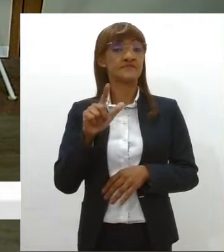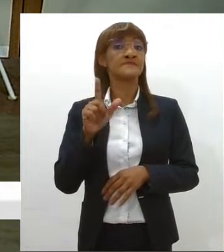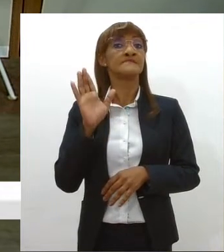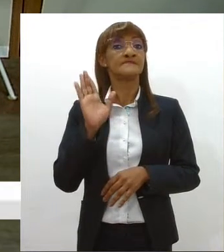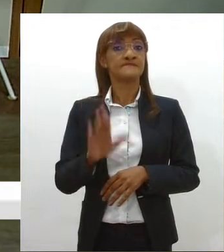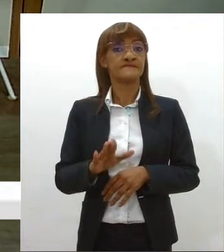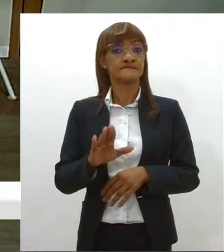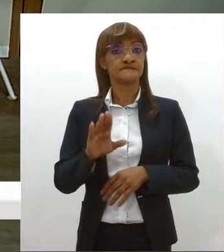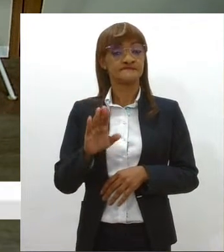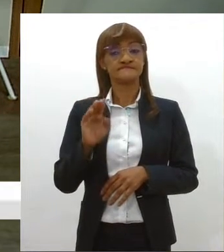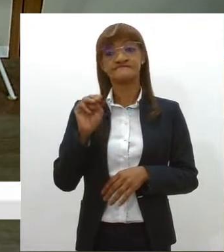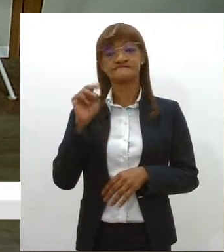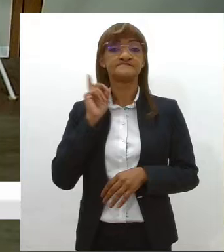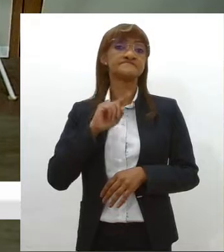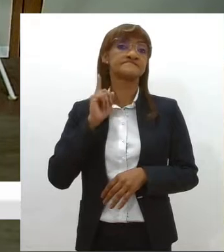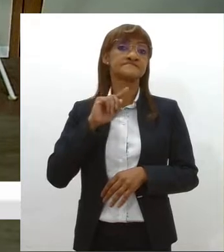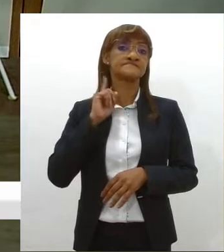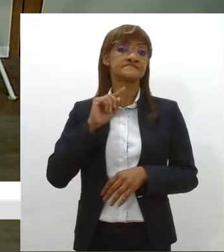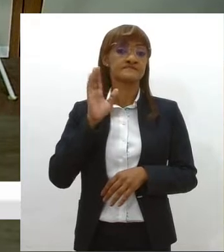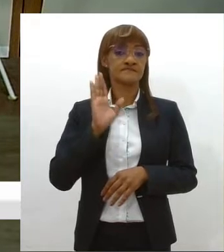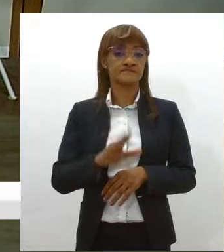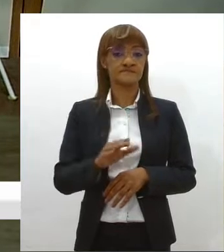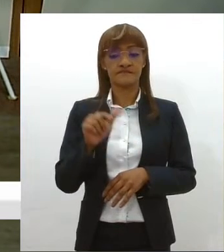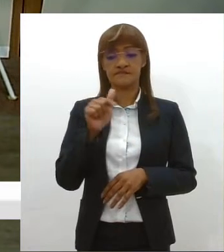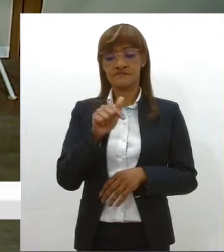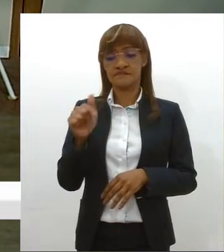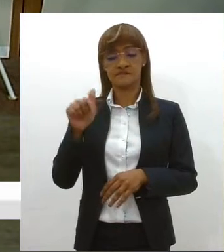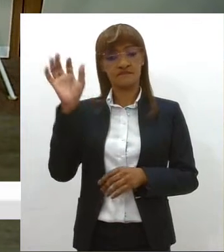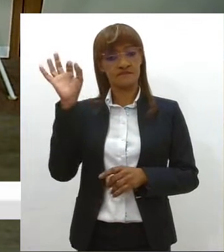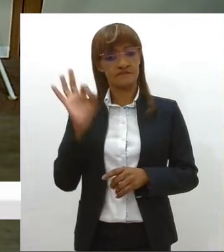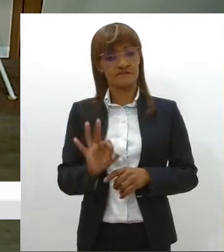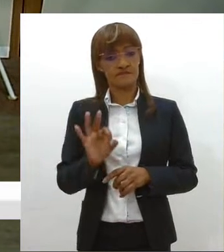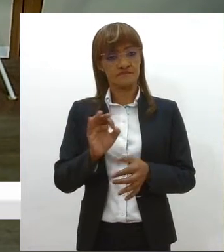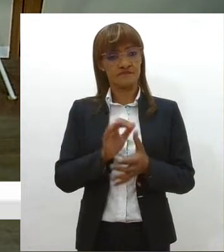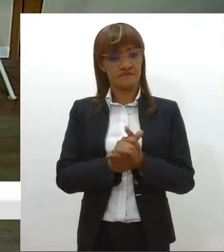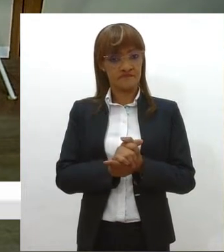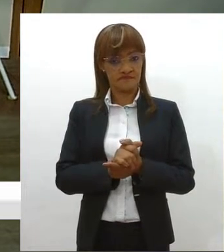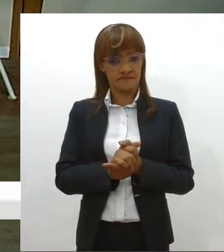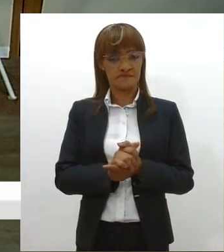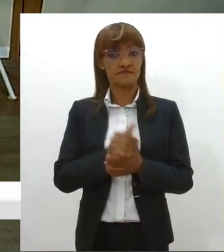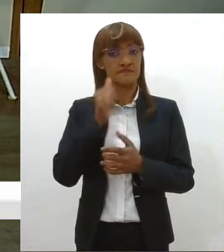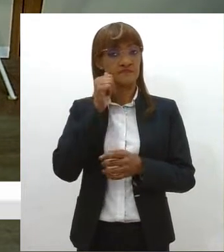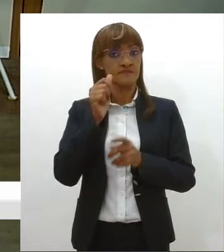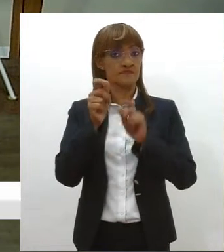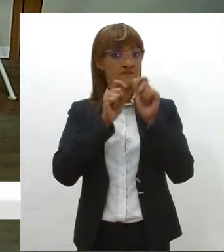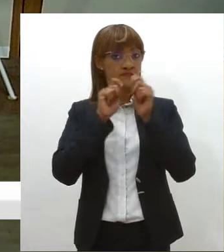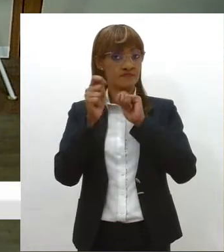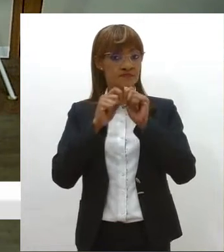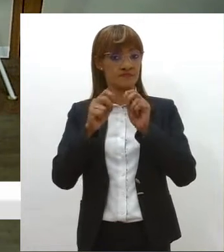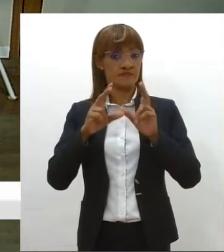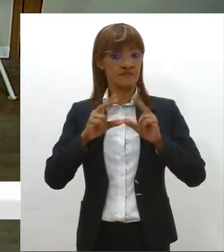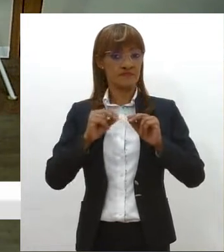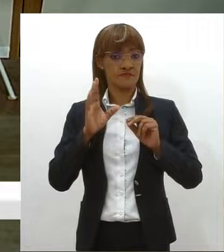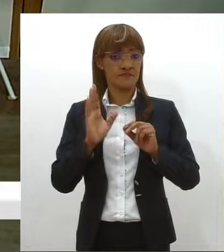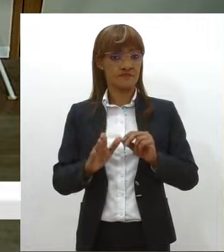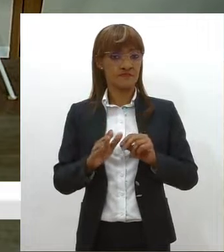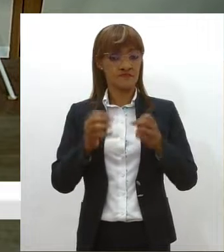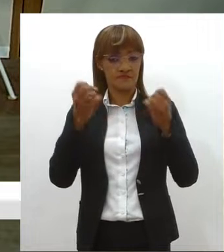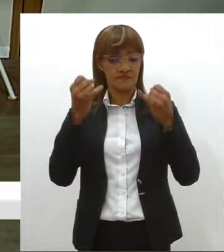que 77% das mulheres entrevistadas relataram, né, que seus ciclos menstruais